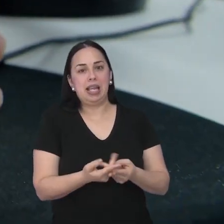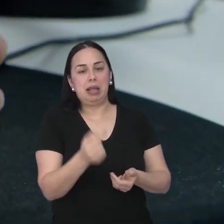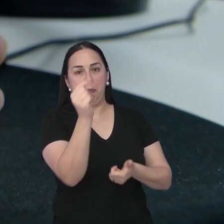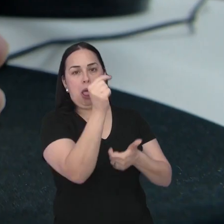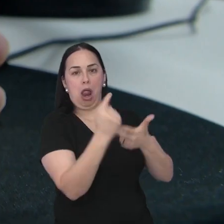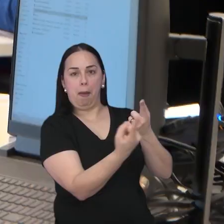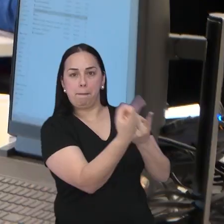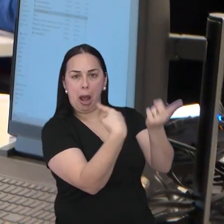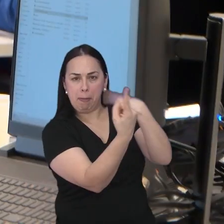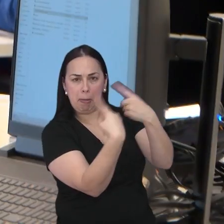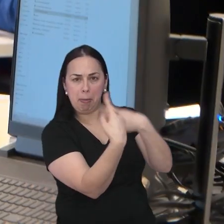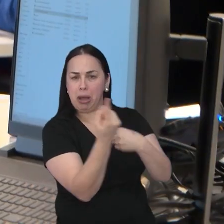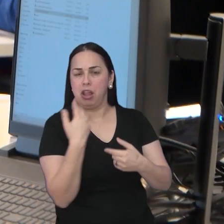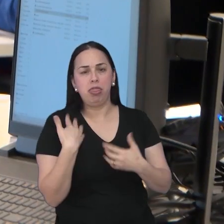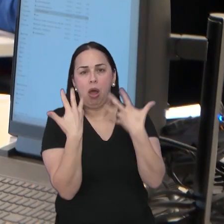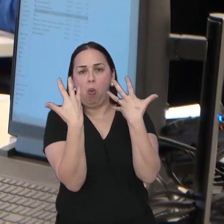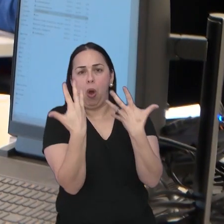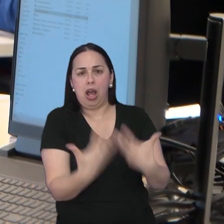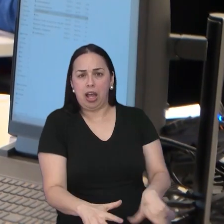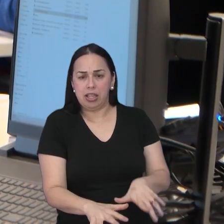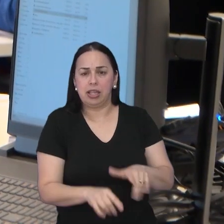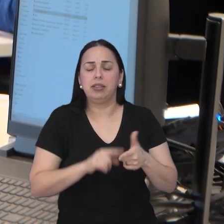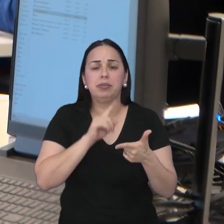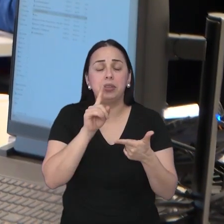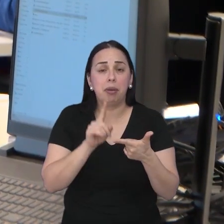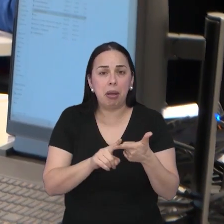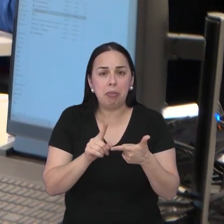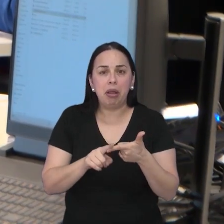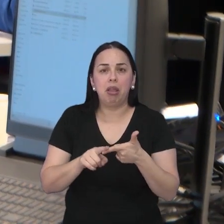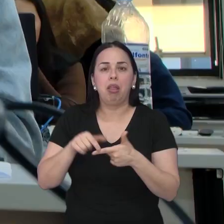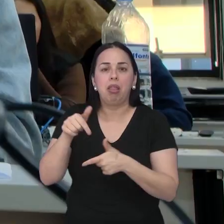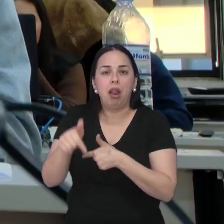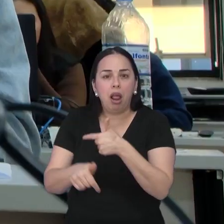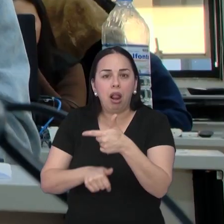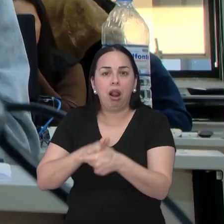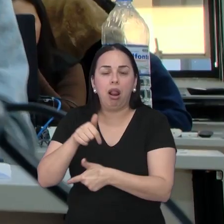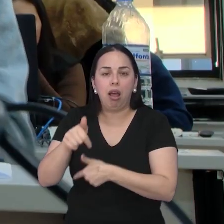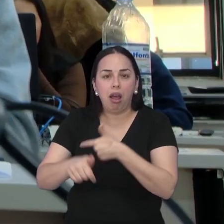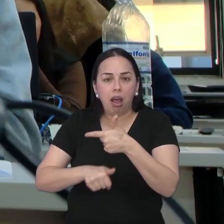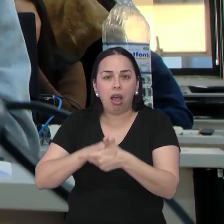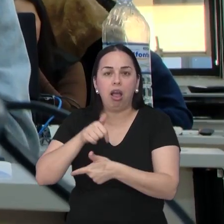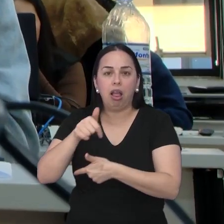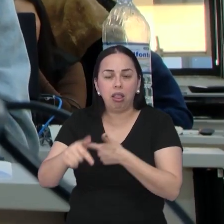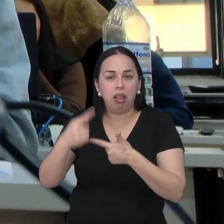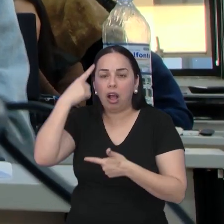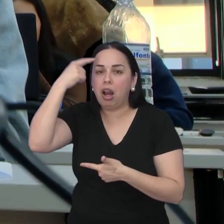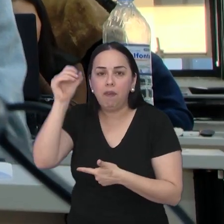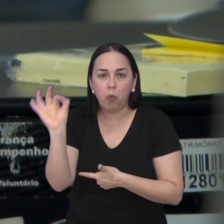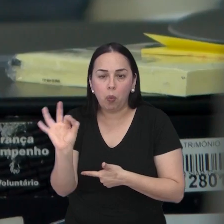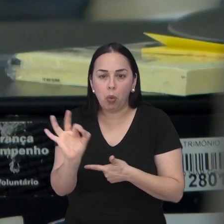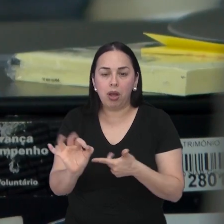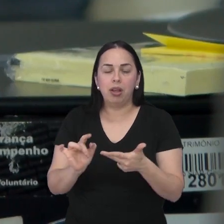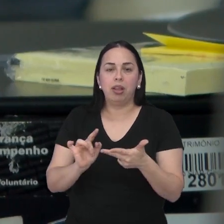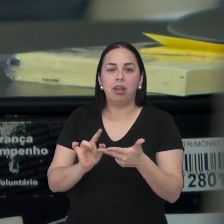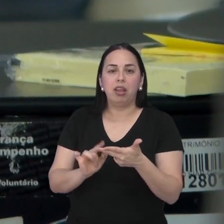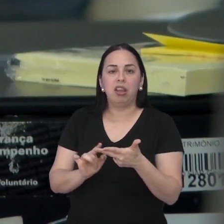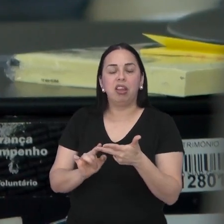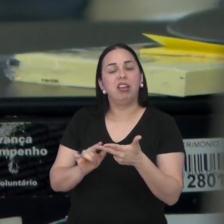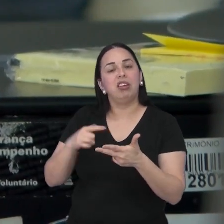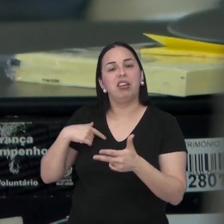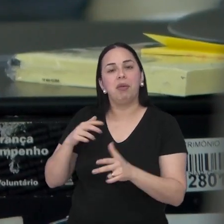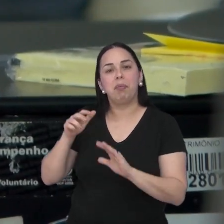a diminuição da tolerância às exigências e à autoridade, os baixos índices de produtividade e a